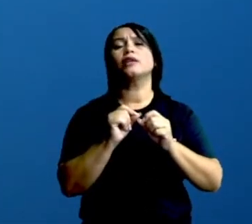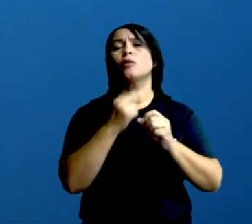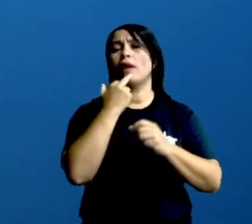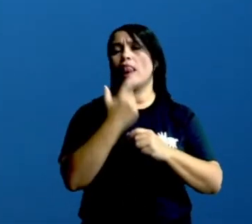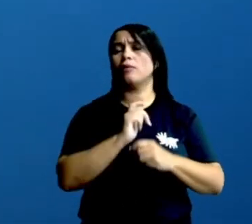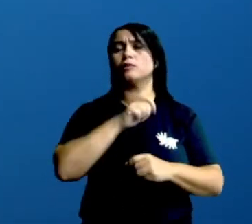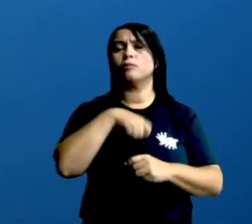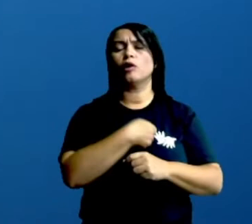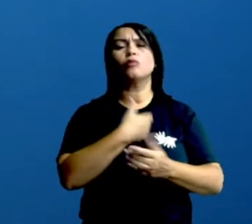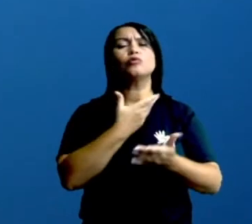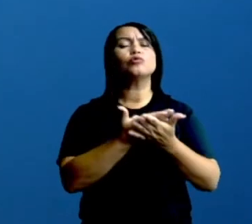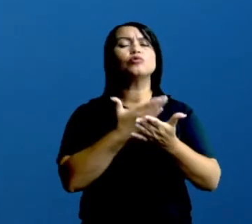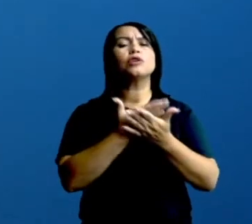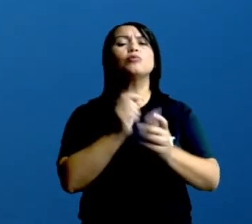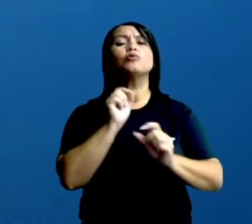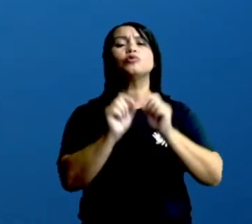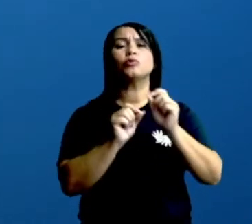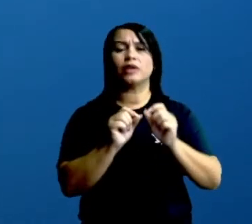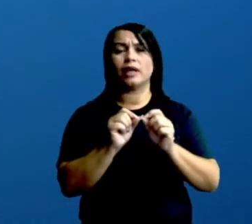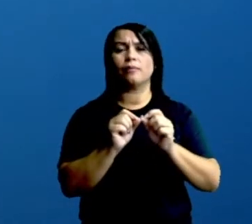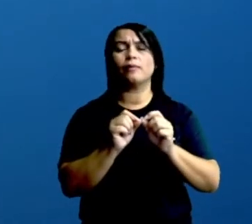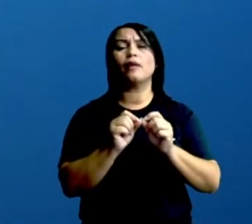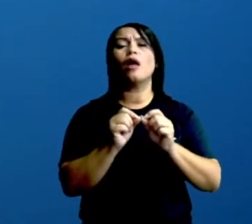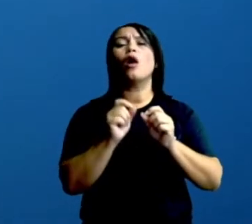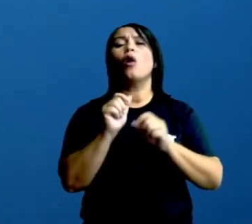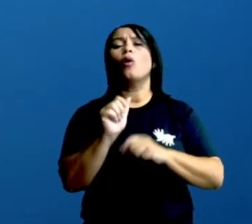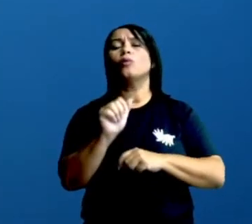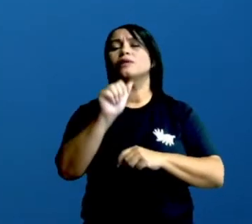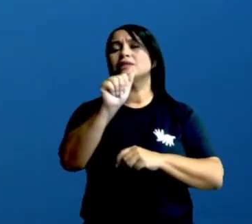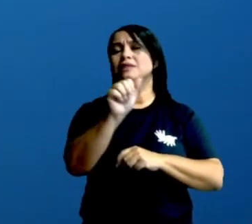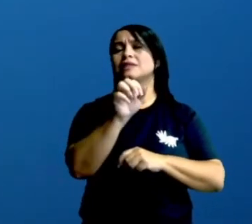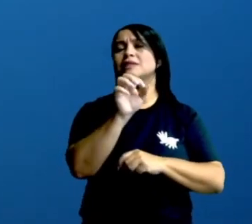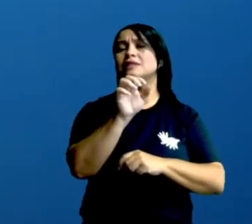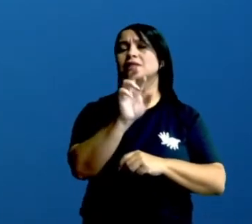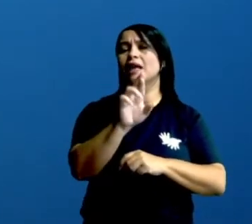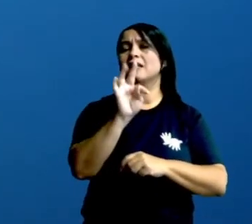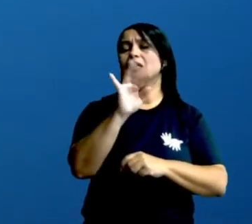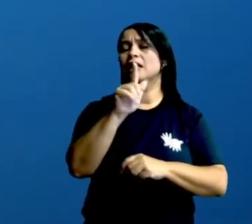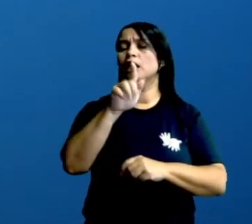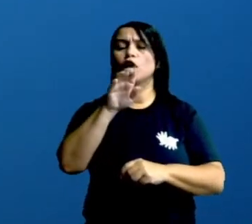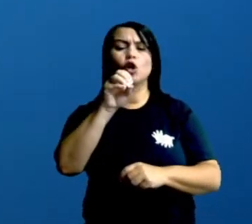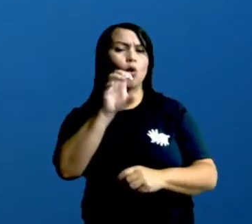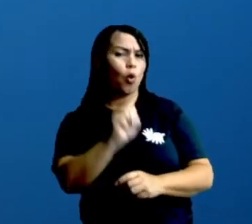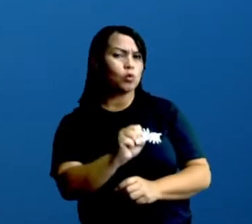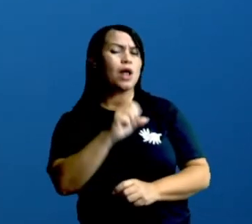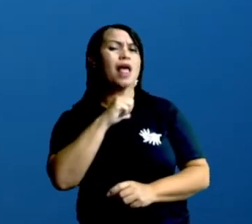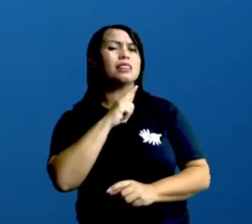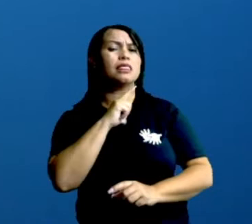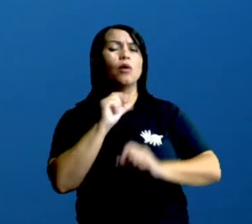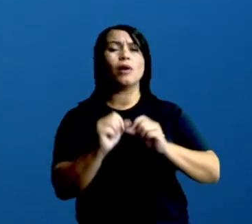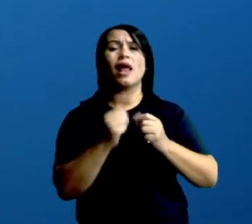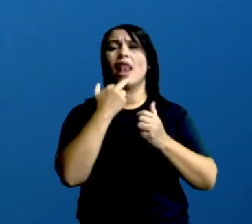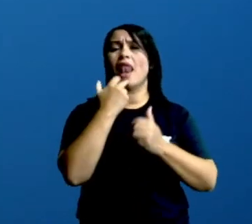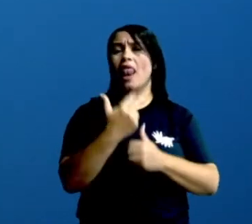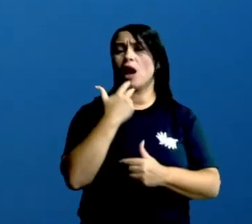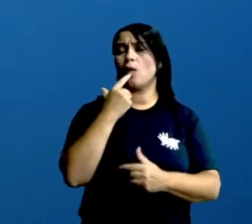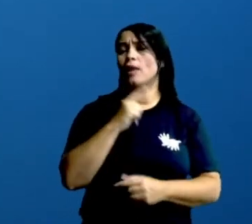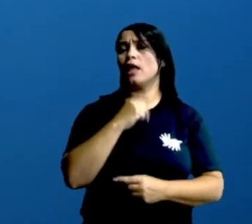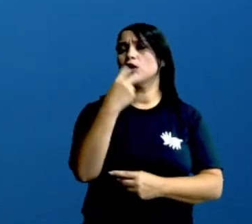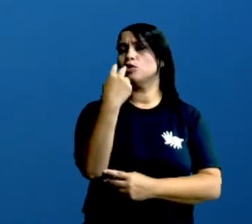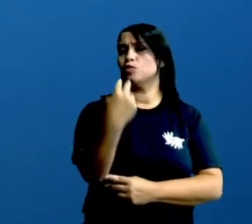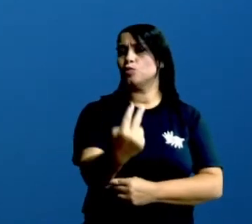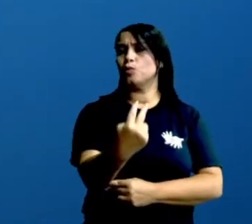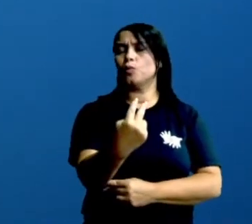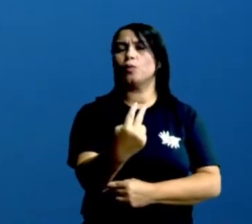os artigos, que a gente viu que em língua espanhola só existem duas contrações